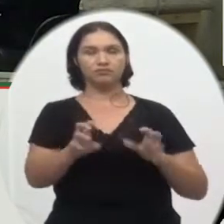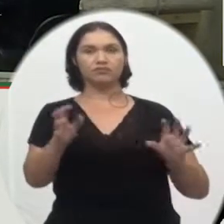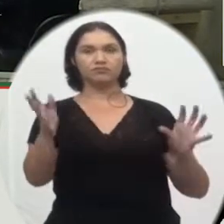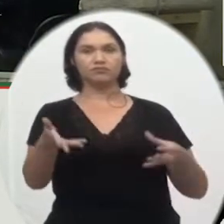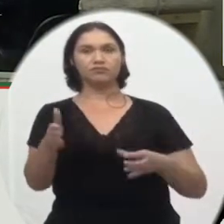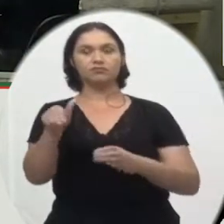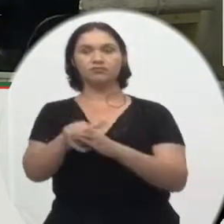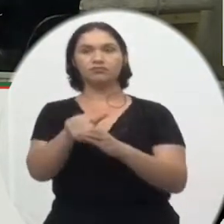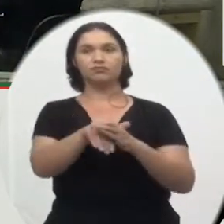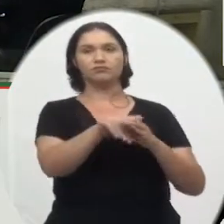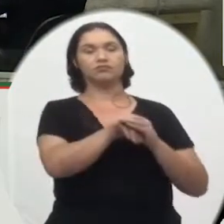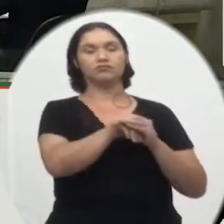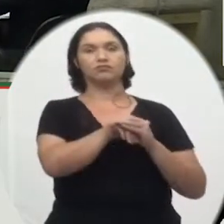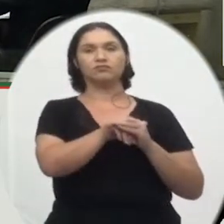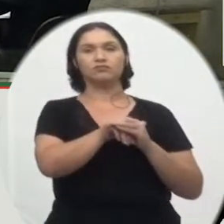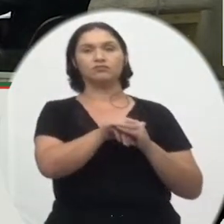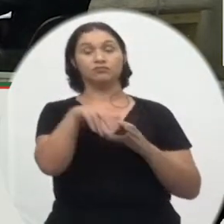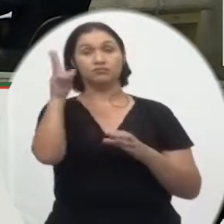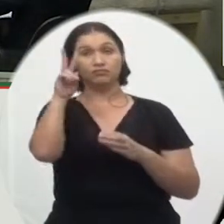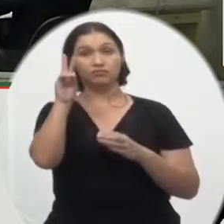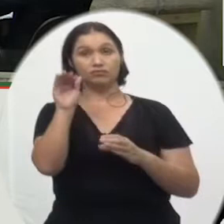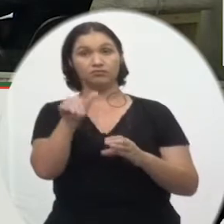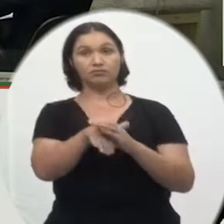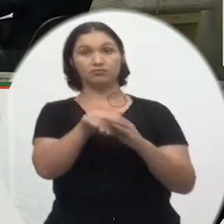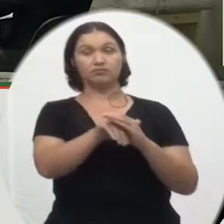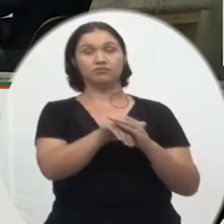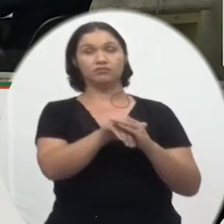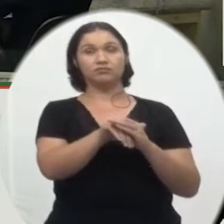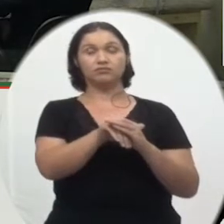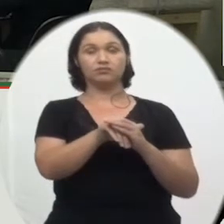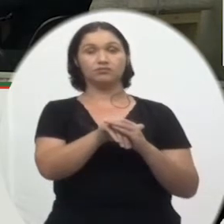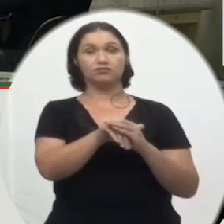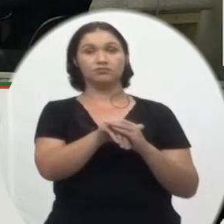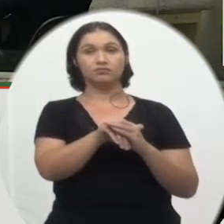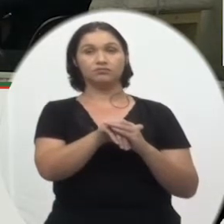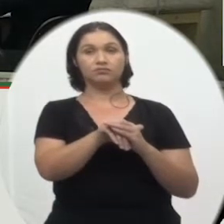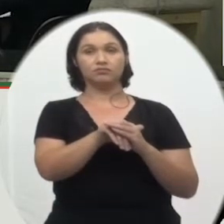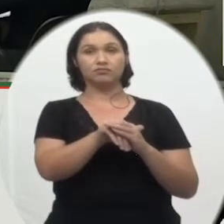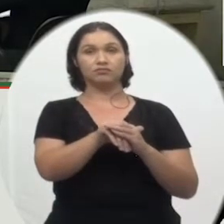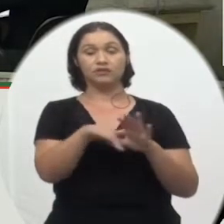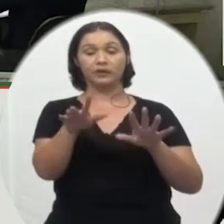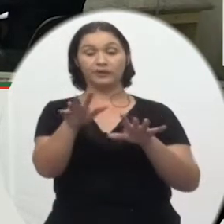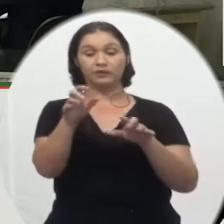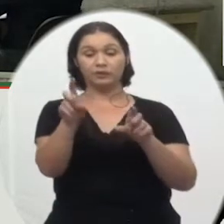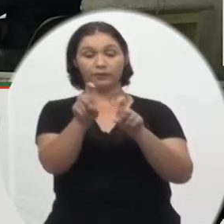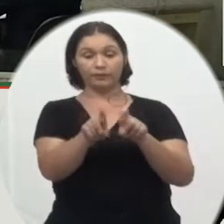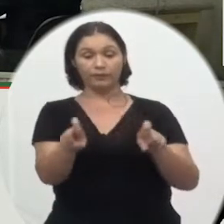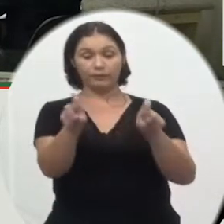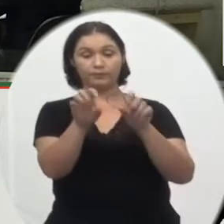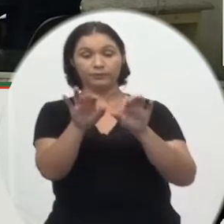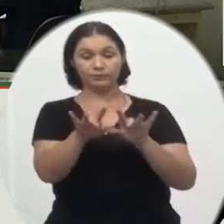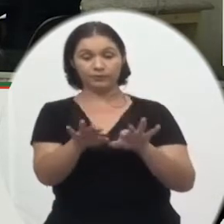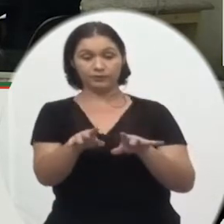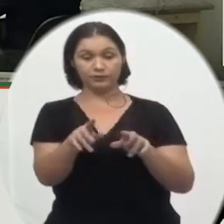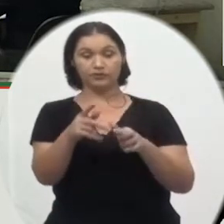discutir, em votação. Lembrando que a votação será realizada por meio de painel eletrônico, conforme a